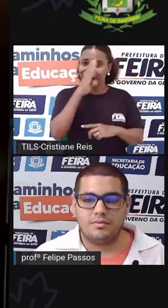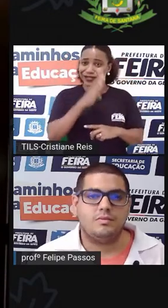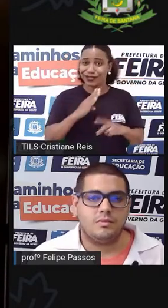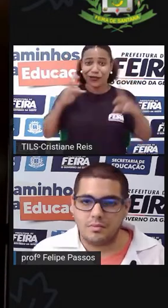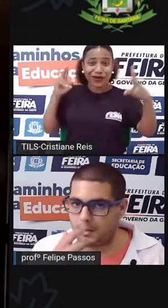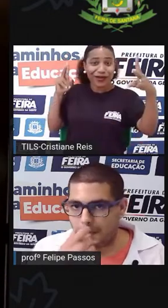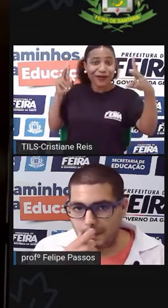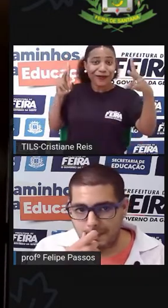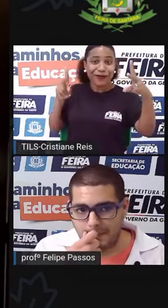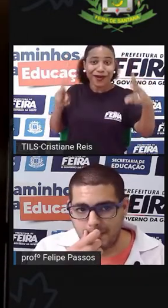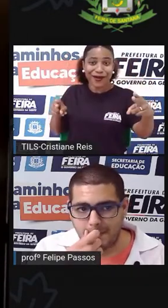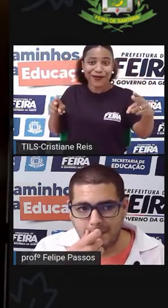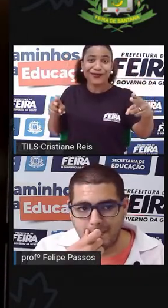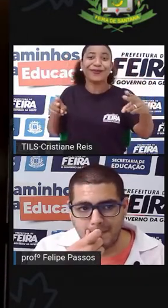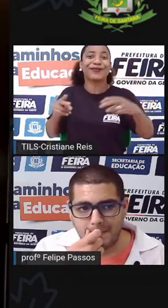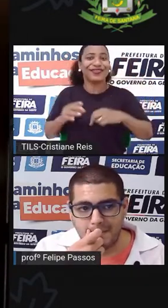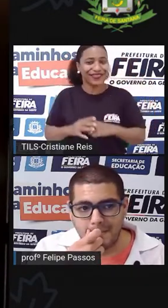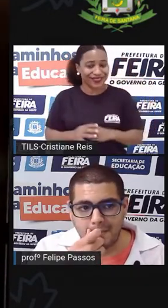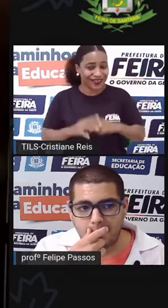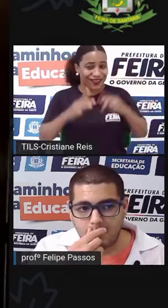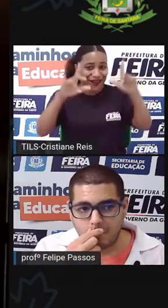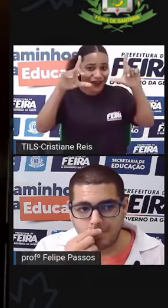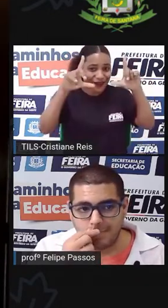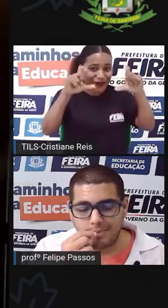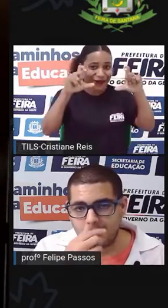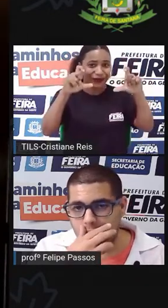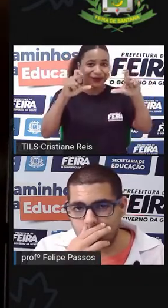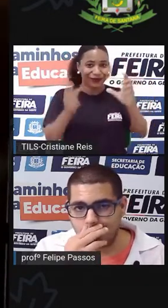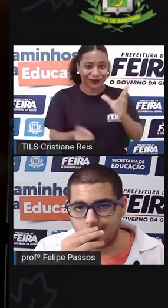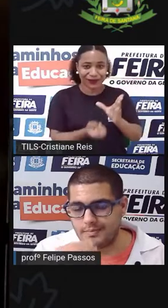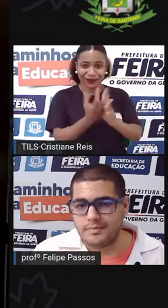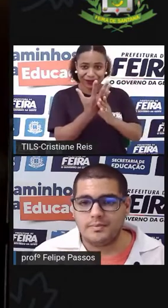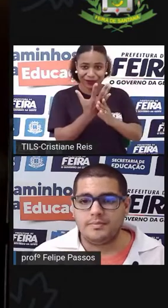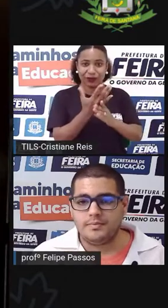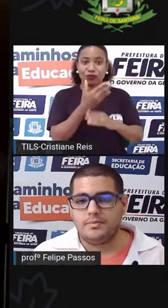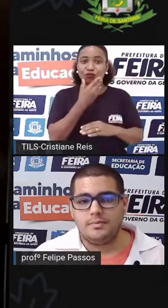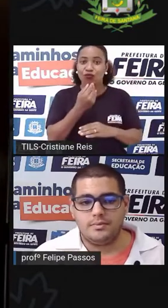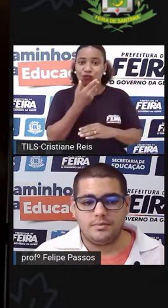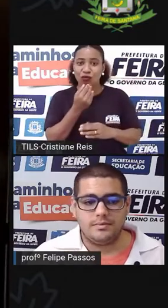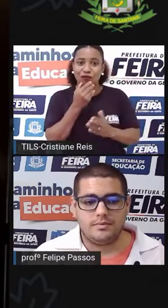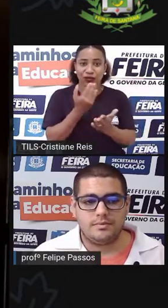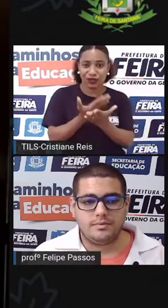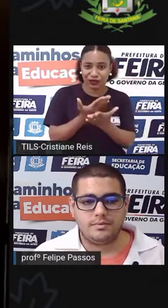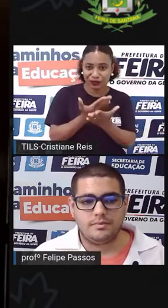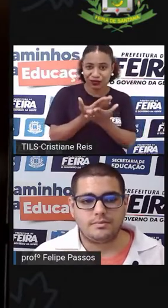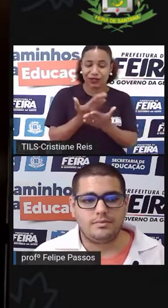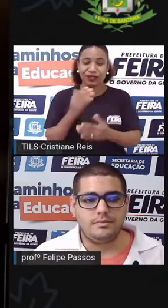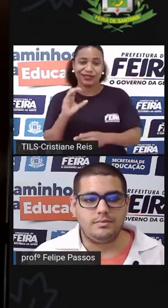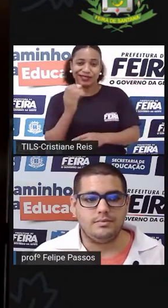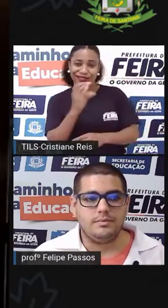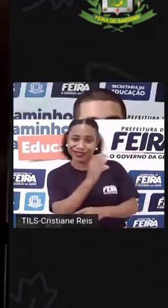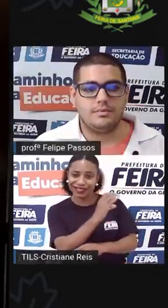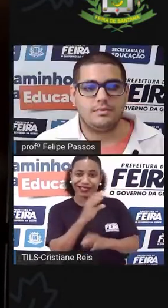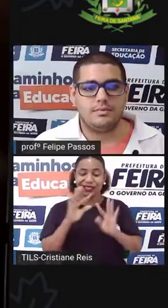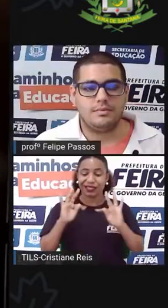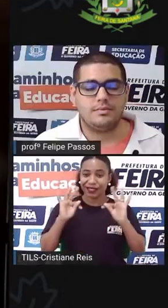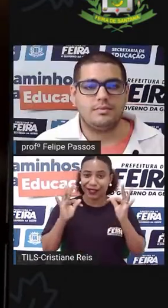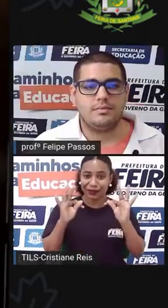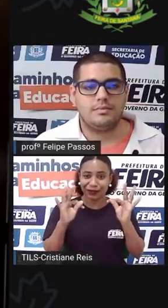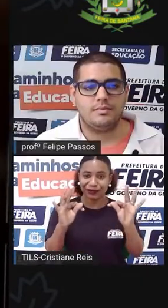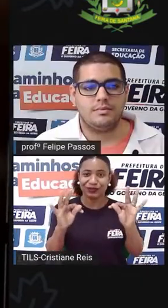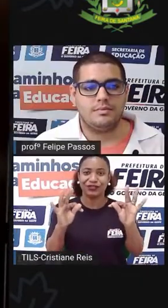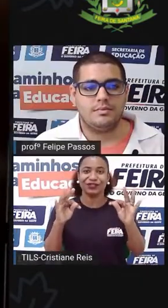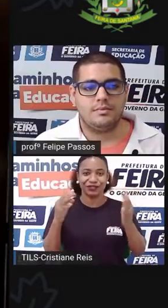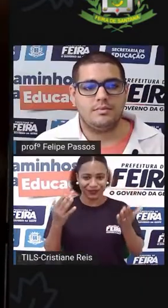D. Pedro II era algo, ele gostava muito de ciência, ele gostava muito de tecnologia. A exemplo disso foi